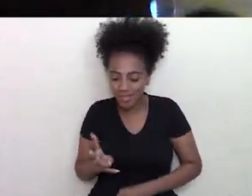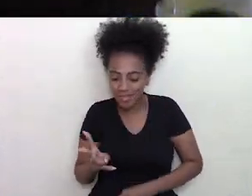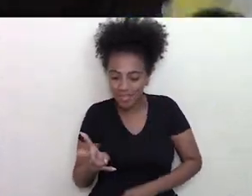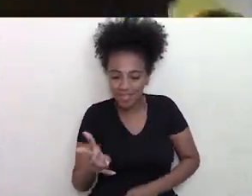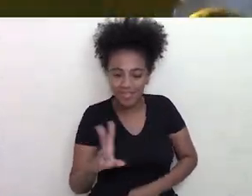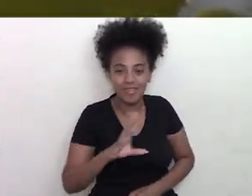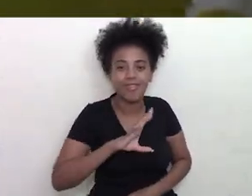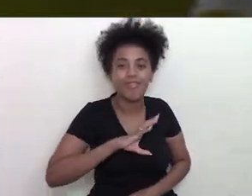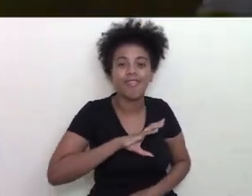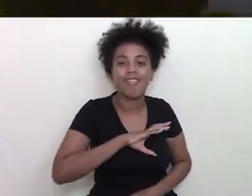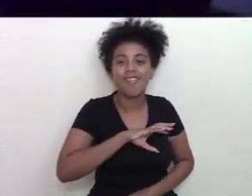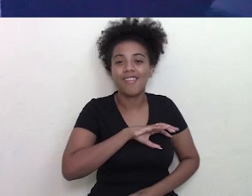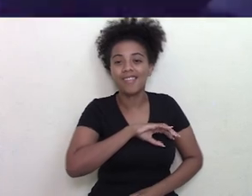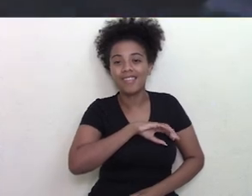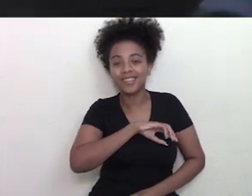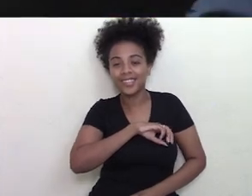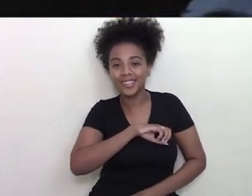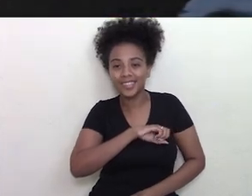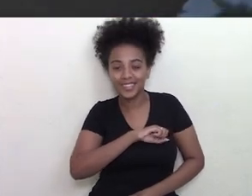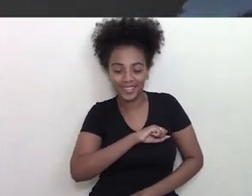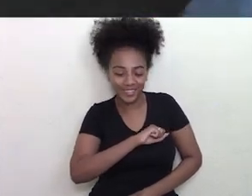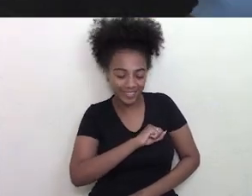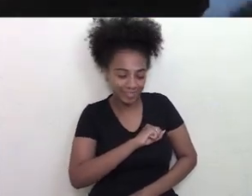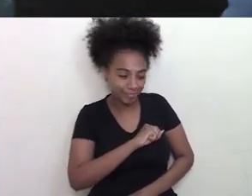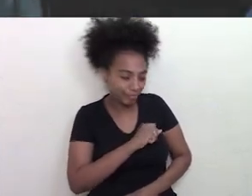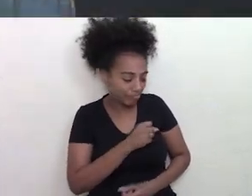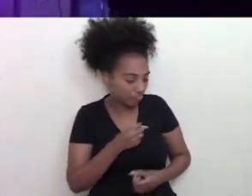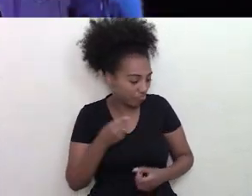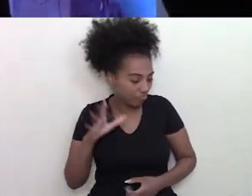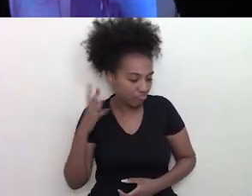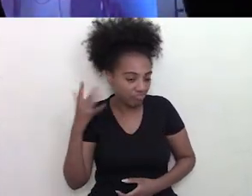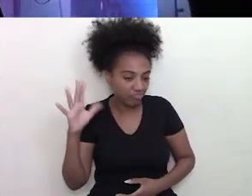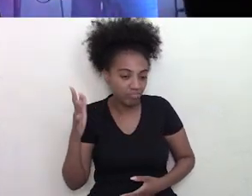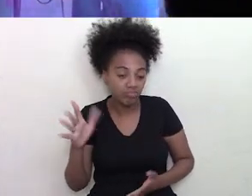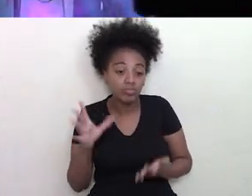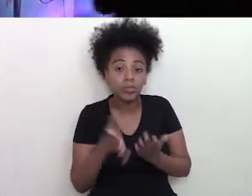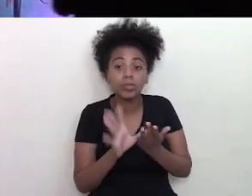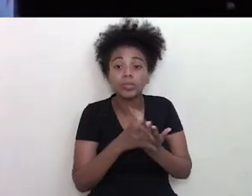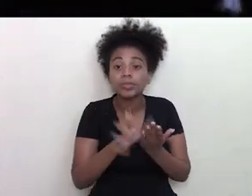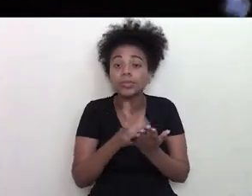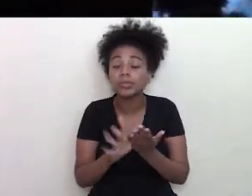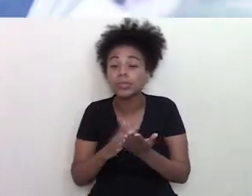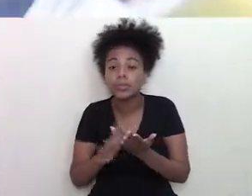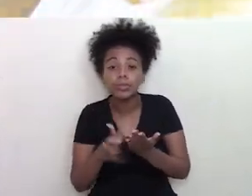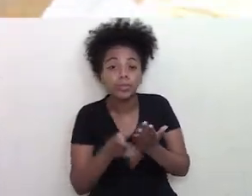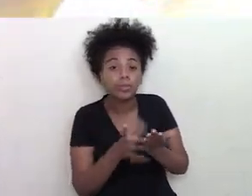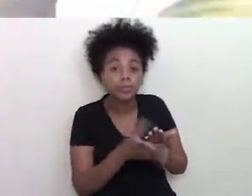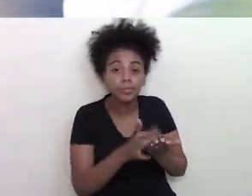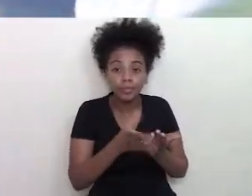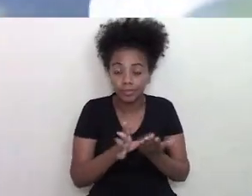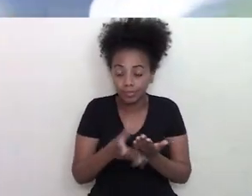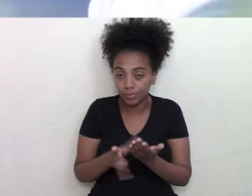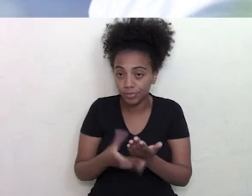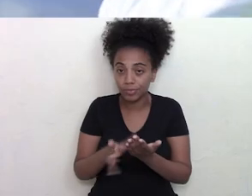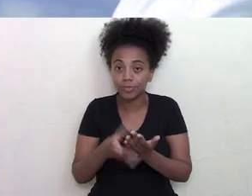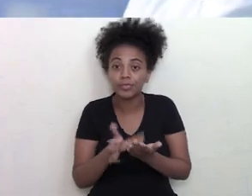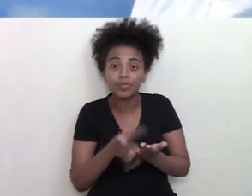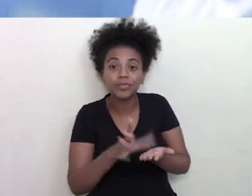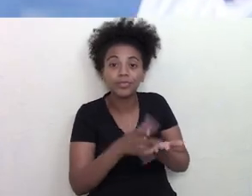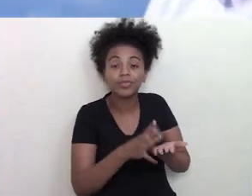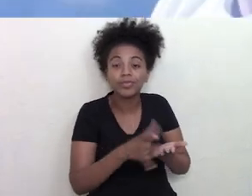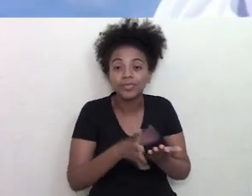nosso caso vai eternizar. Deixa acontecer.